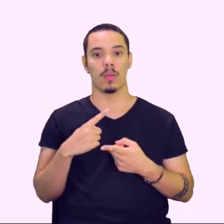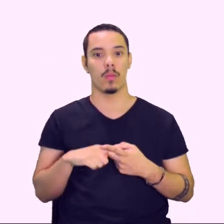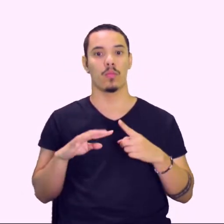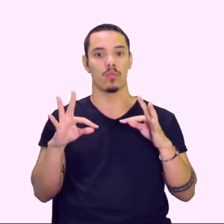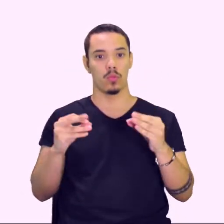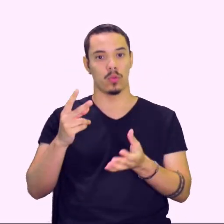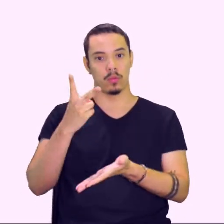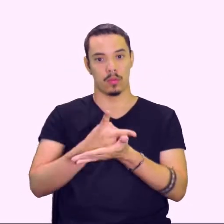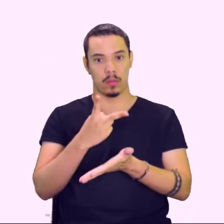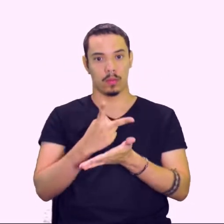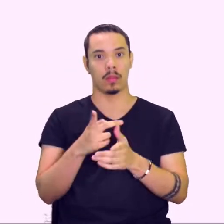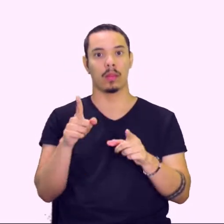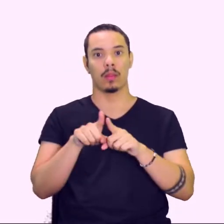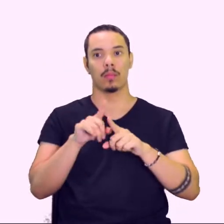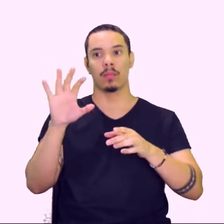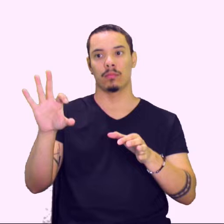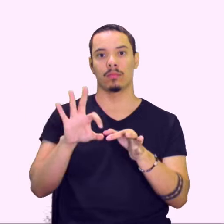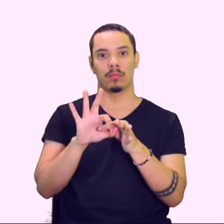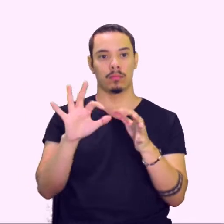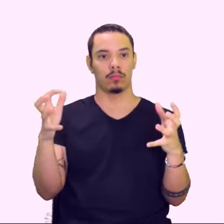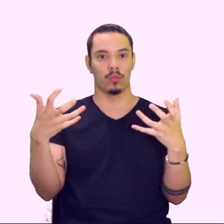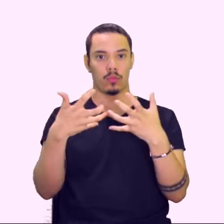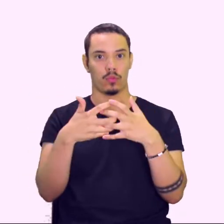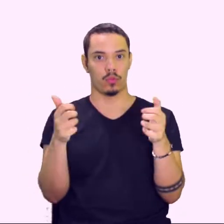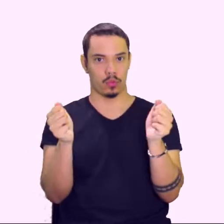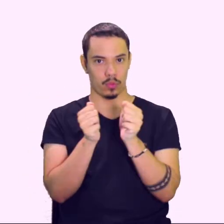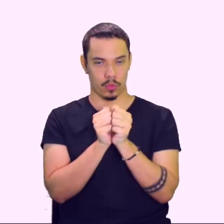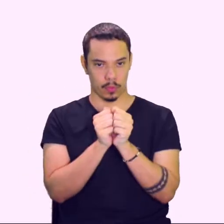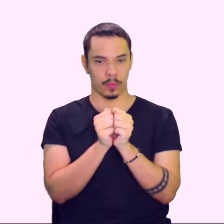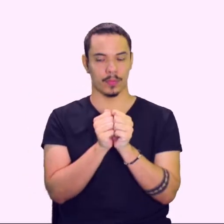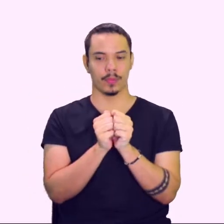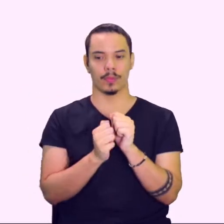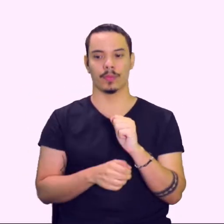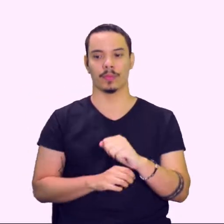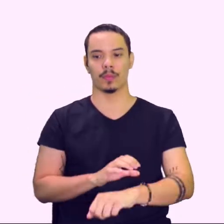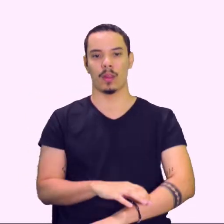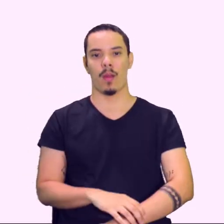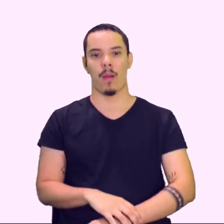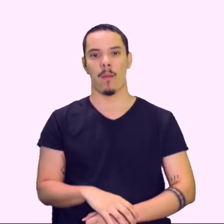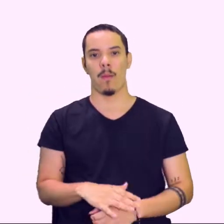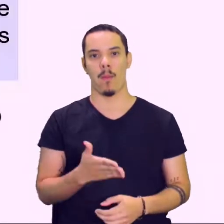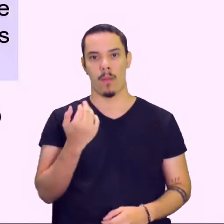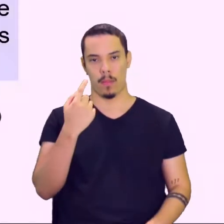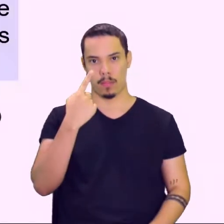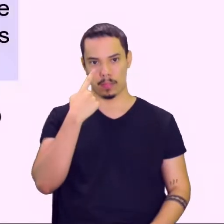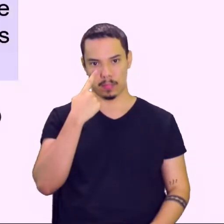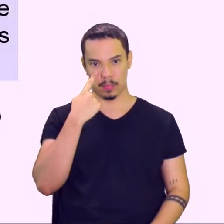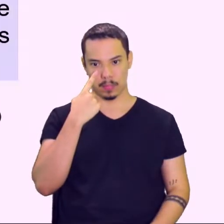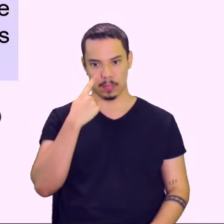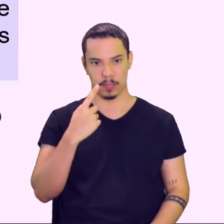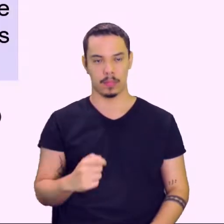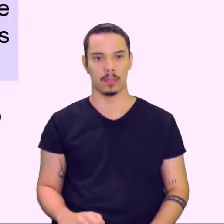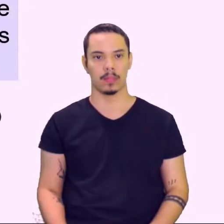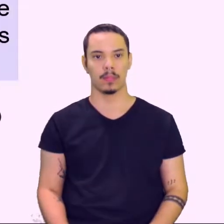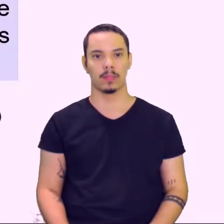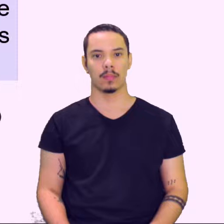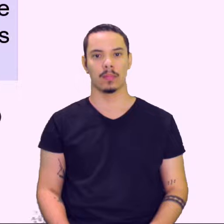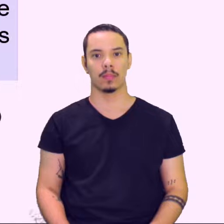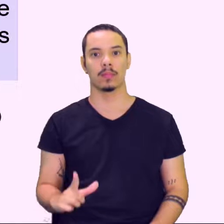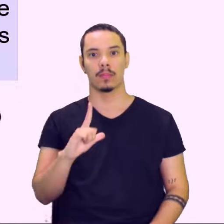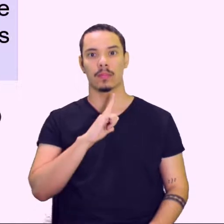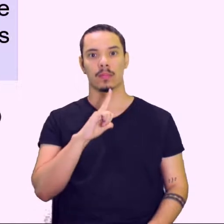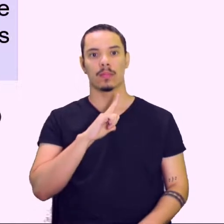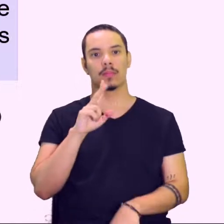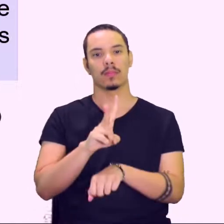todos ligados, interconectados entre si. Certo. Perfeito? Muito bem. Beleza, então vamos lá. Unidade de